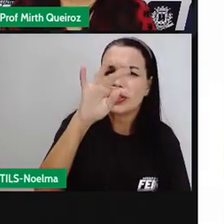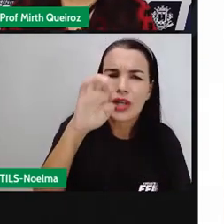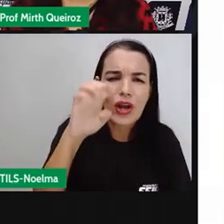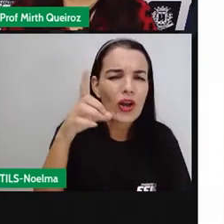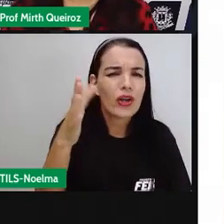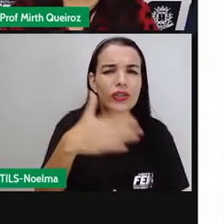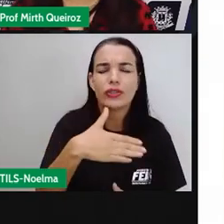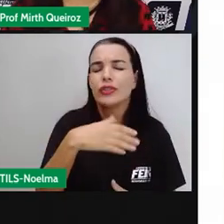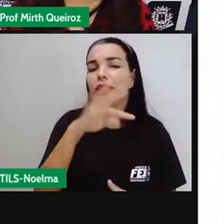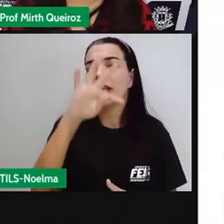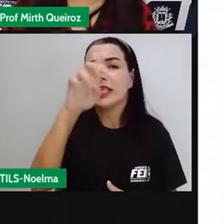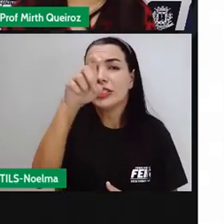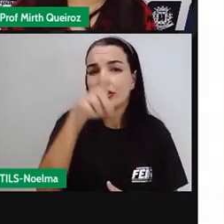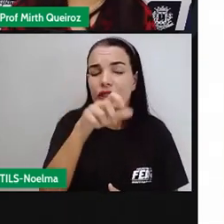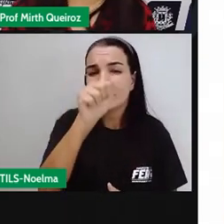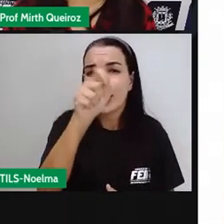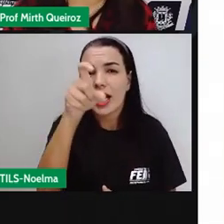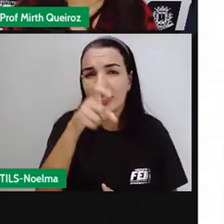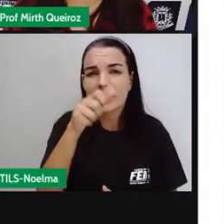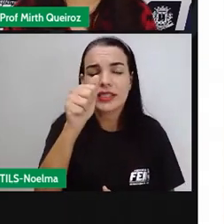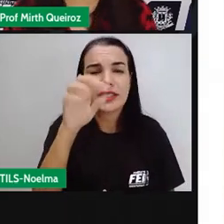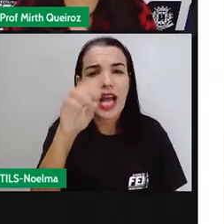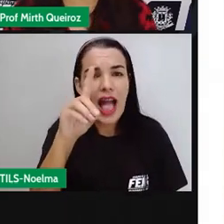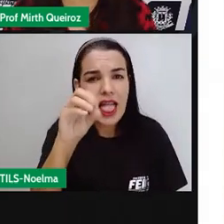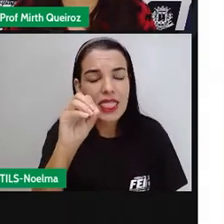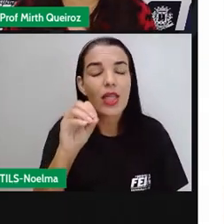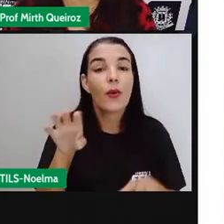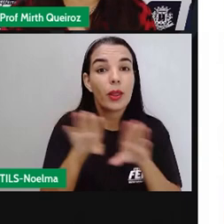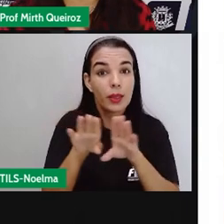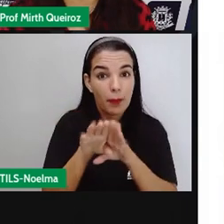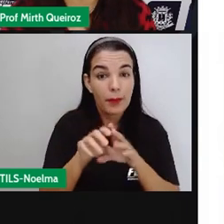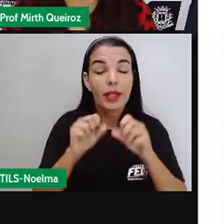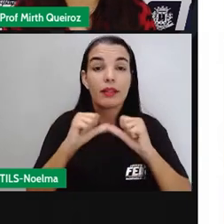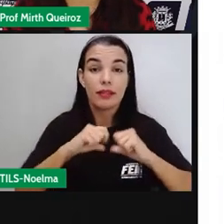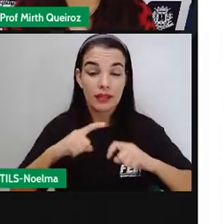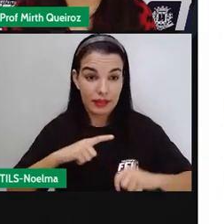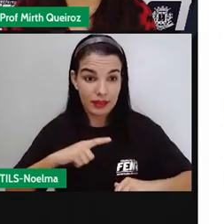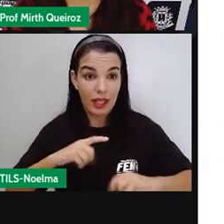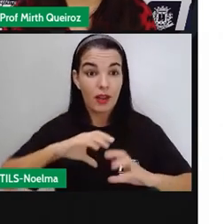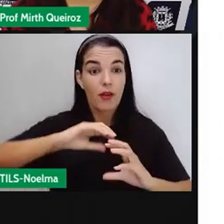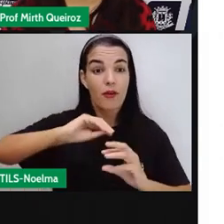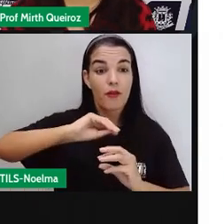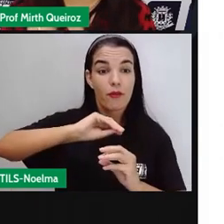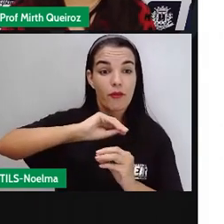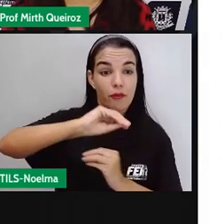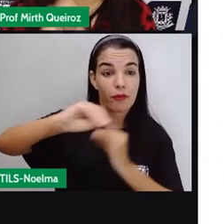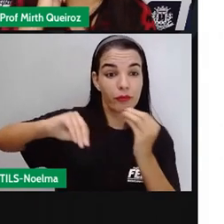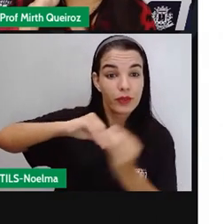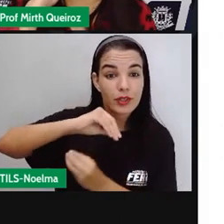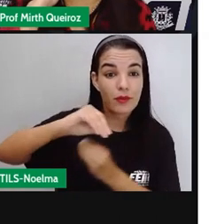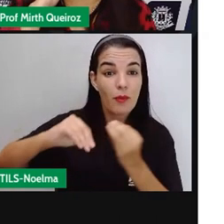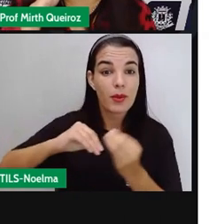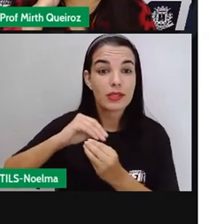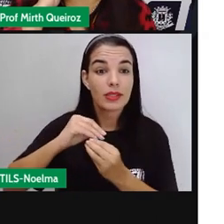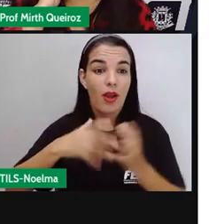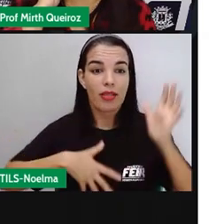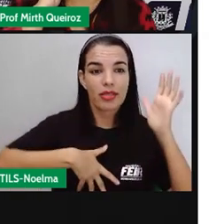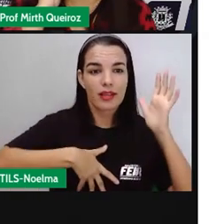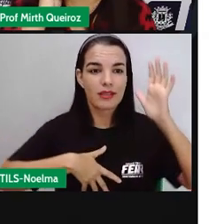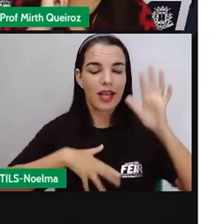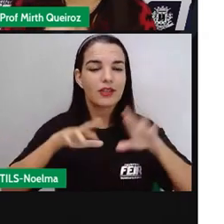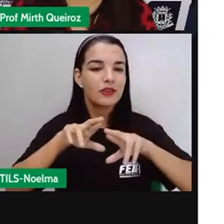eletrônico, a maneira de dançar ela também vai ser alterada. E a Pro trouxe aqui para